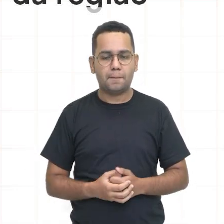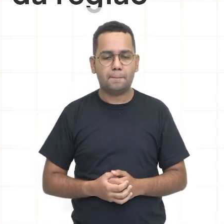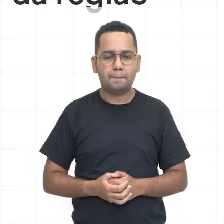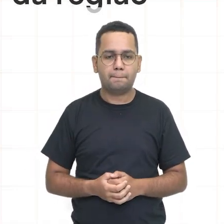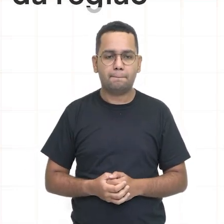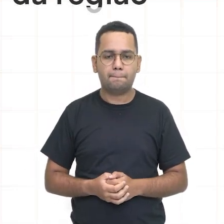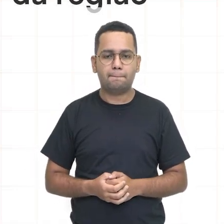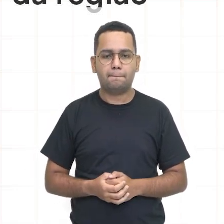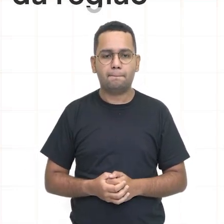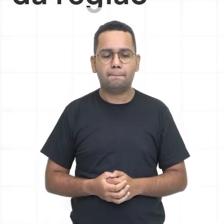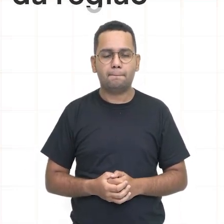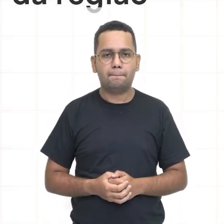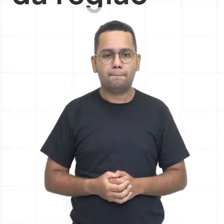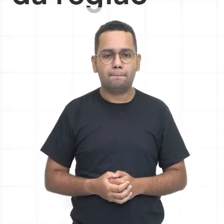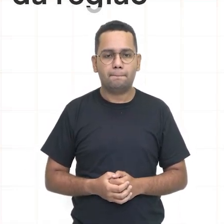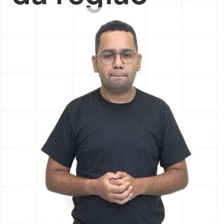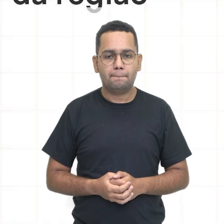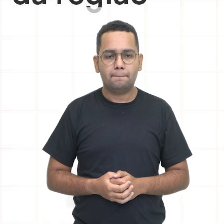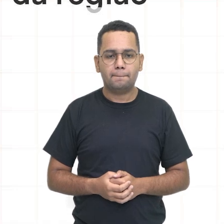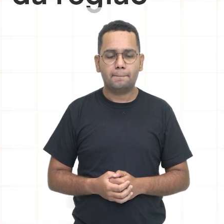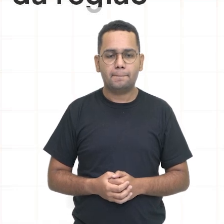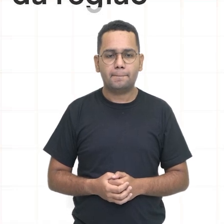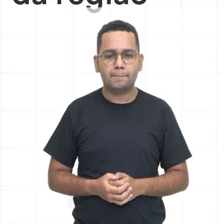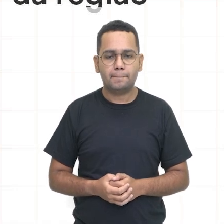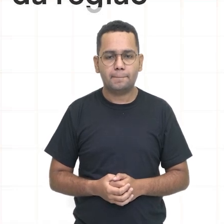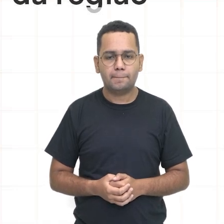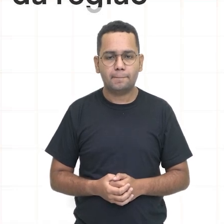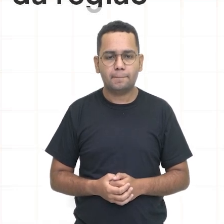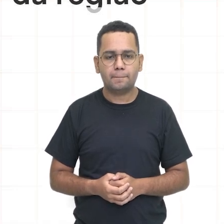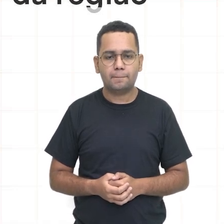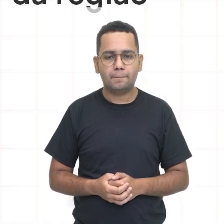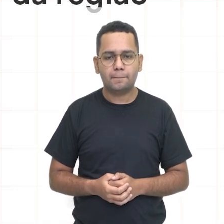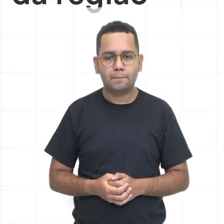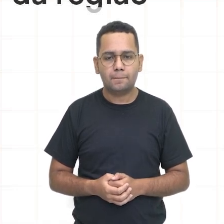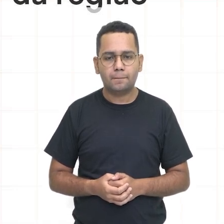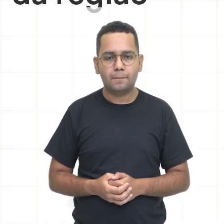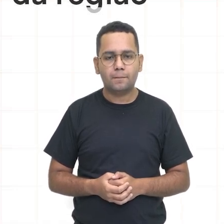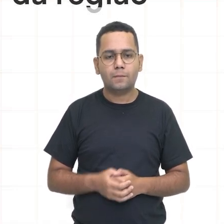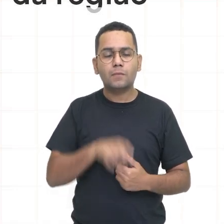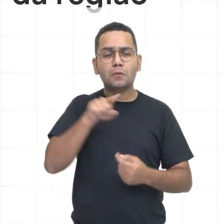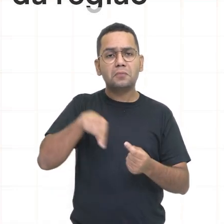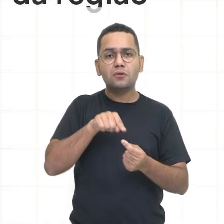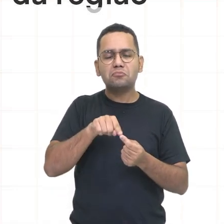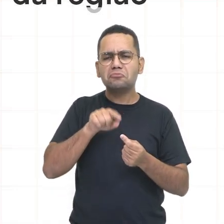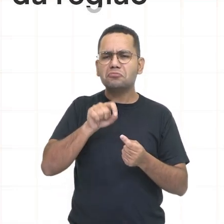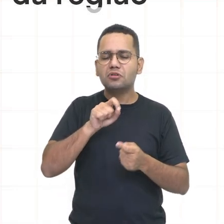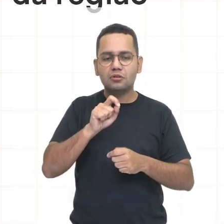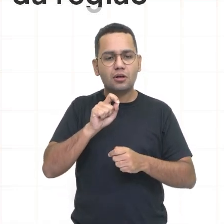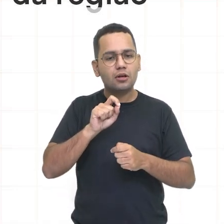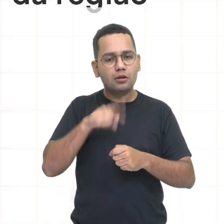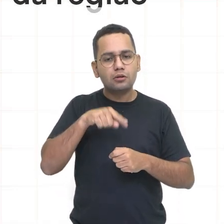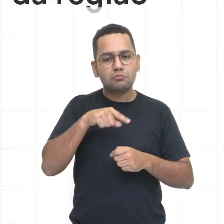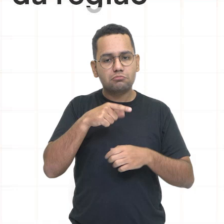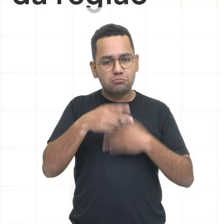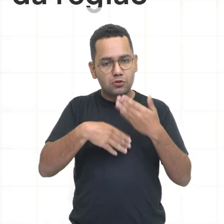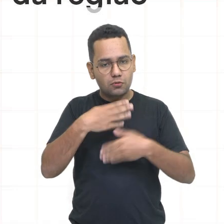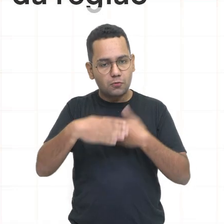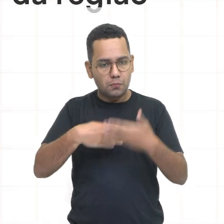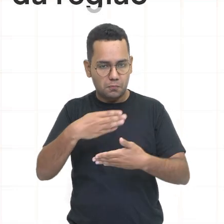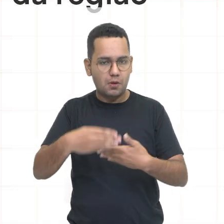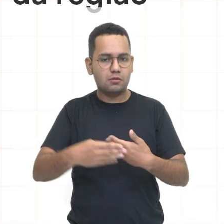Desenvolvimento da Amazônia, o chamado primeiro Plano PDA, com um desdobramento do Plano Nacional